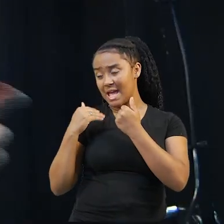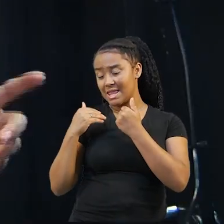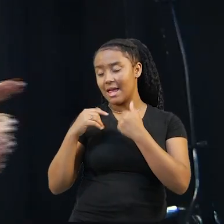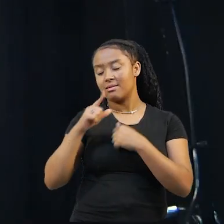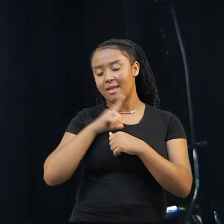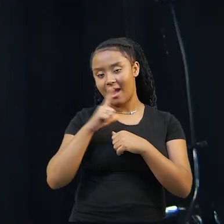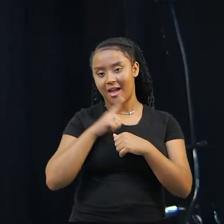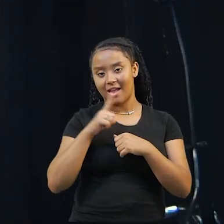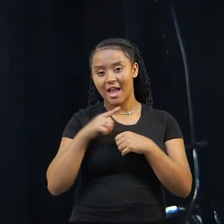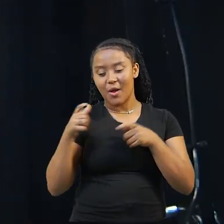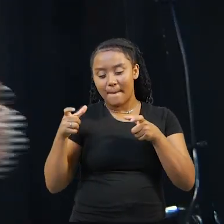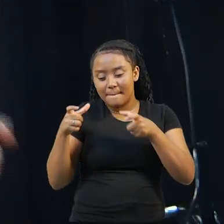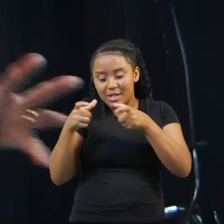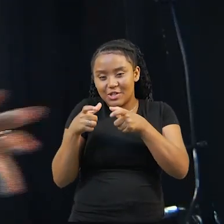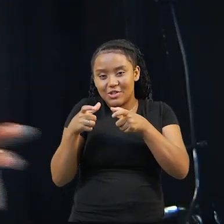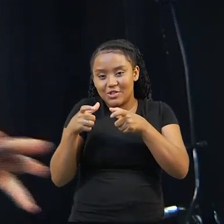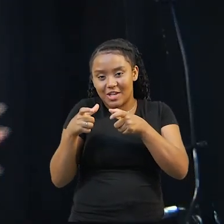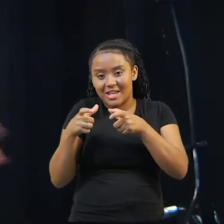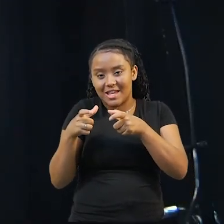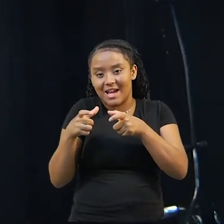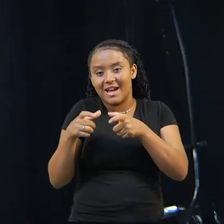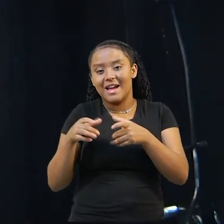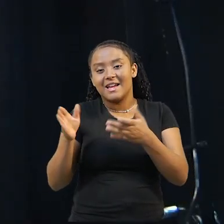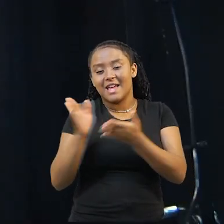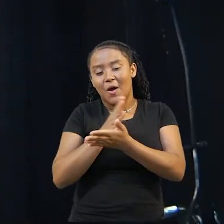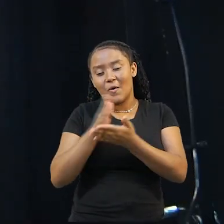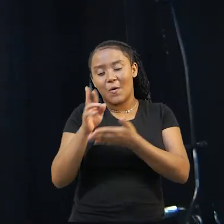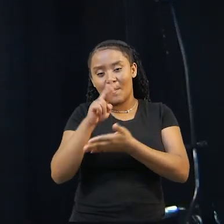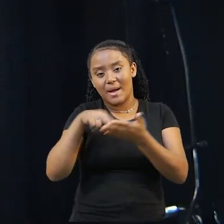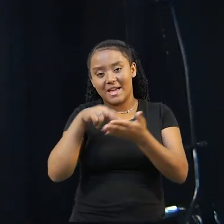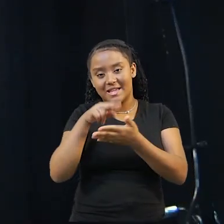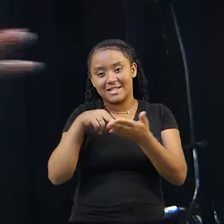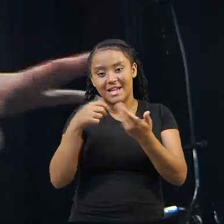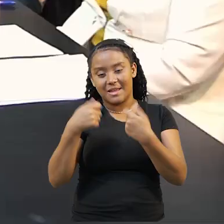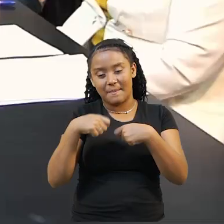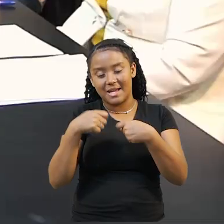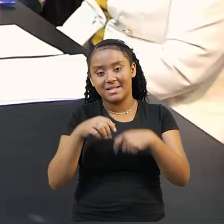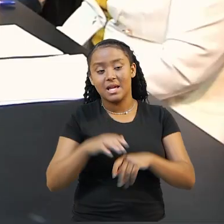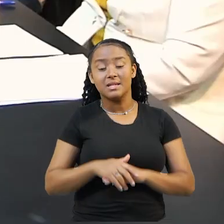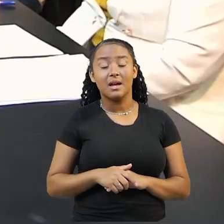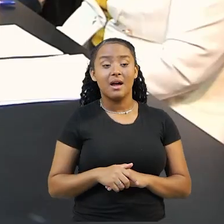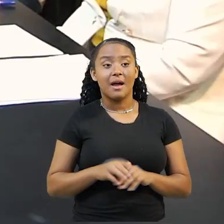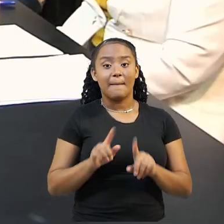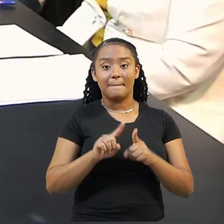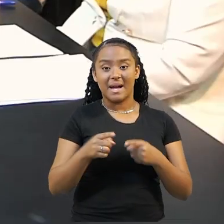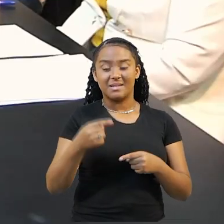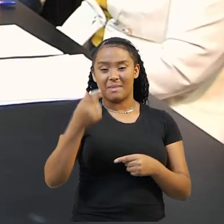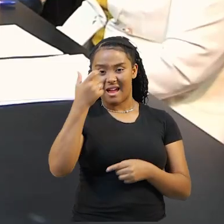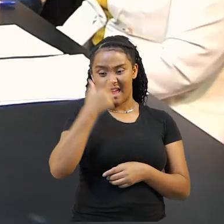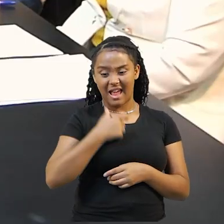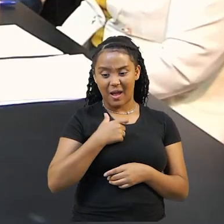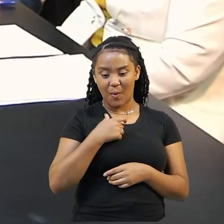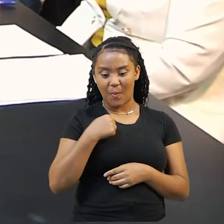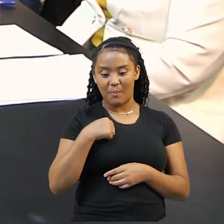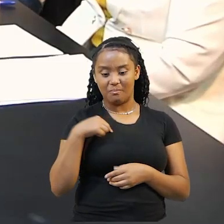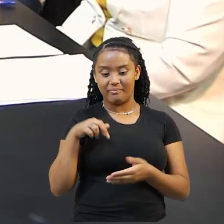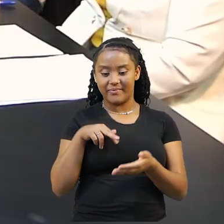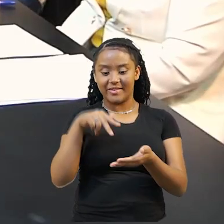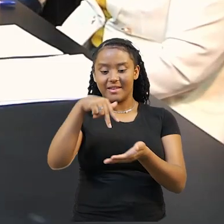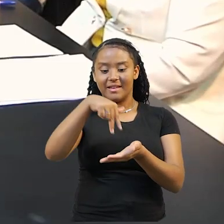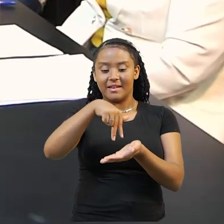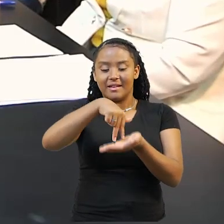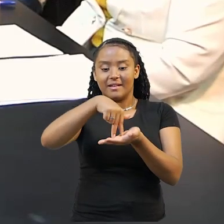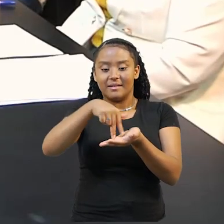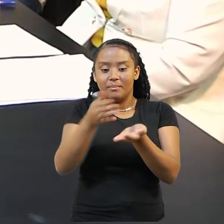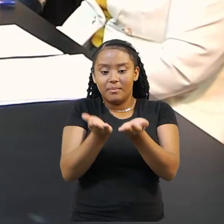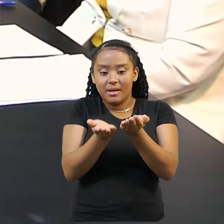Que eu uso essa balancinha para fazer algumas receitas que precisam controlar o peso das coisas, mas para a gente se pesar, não. A